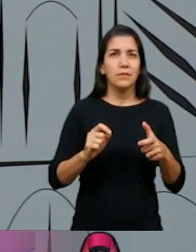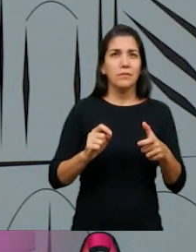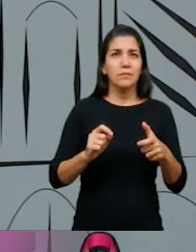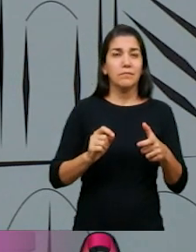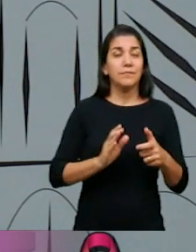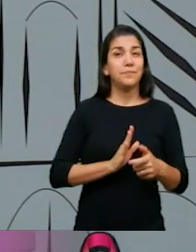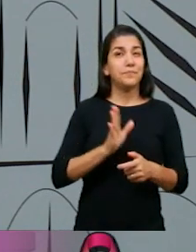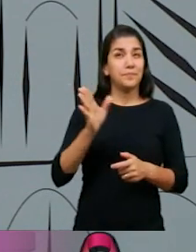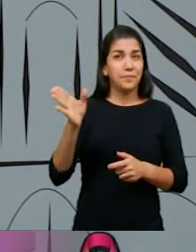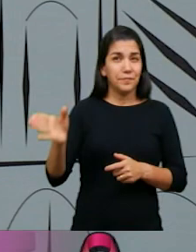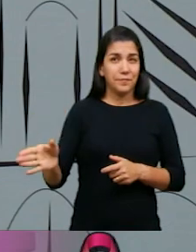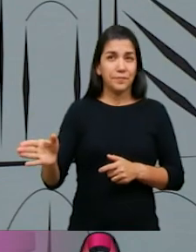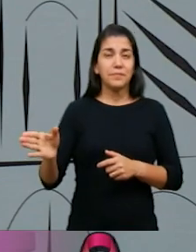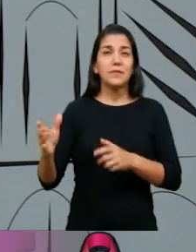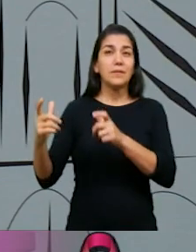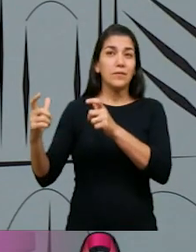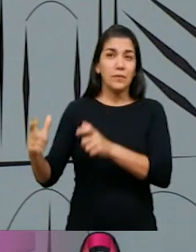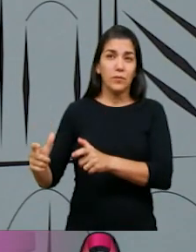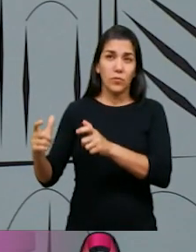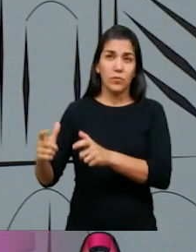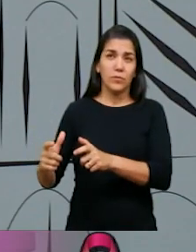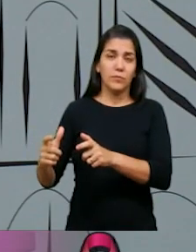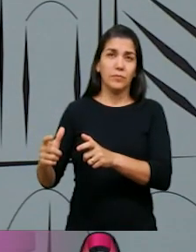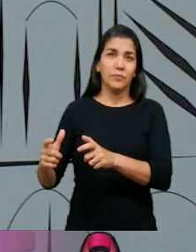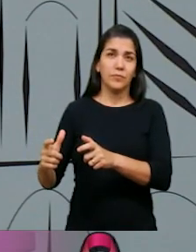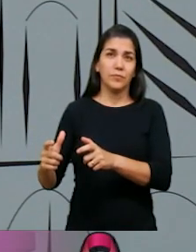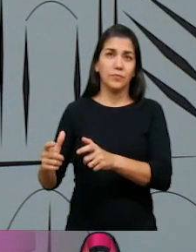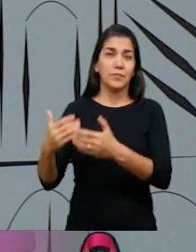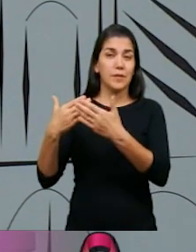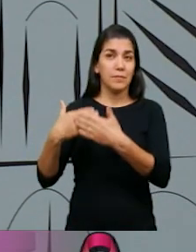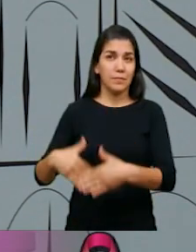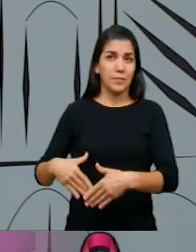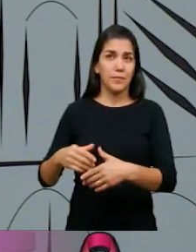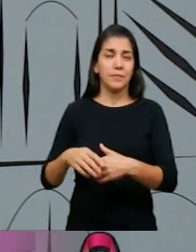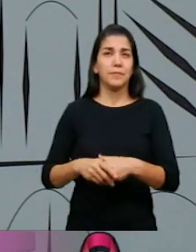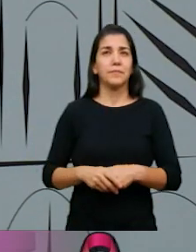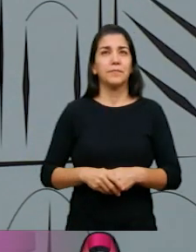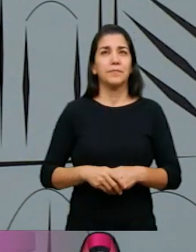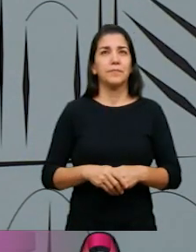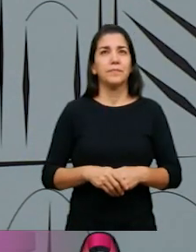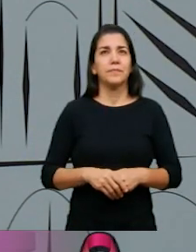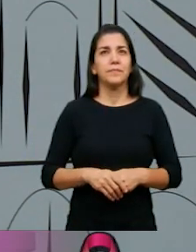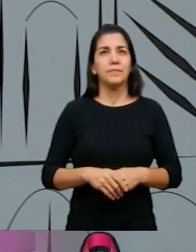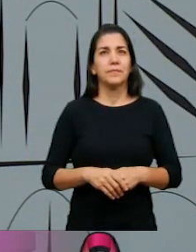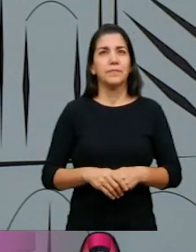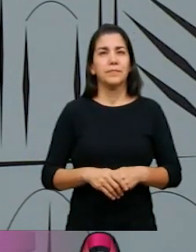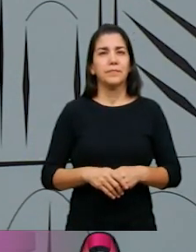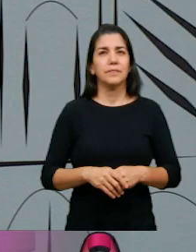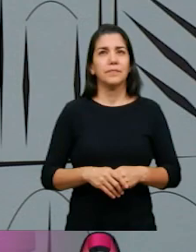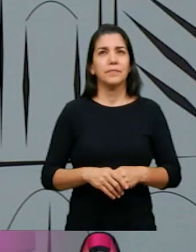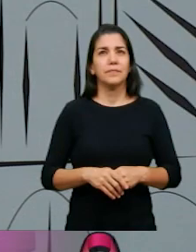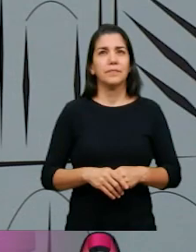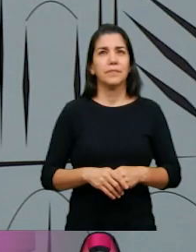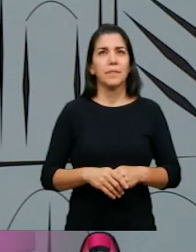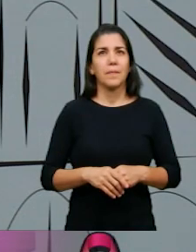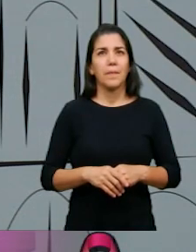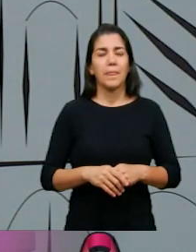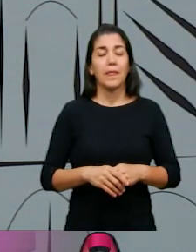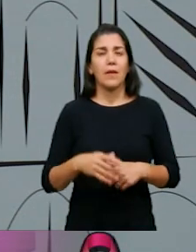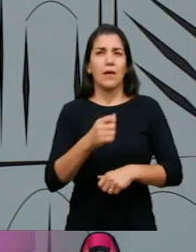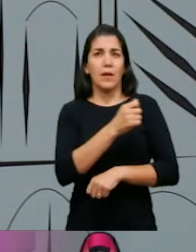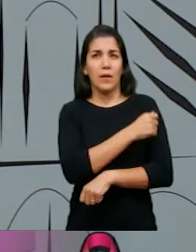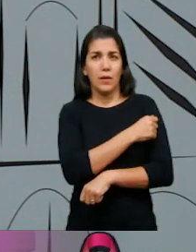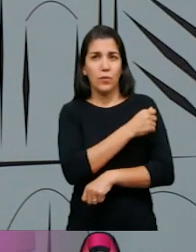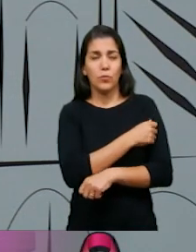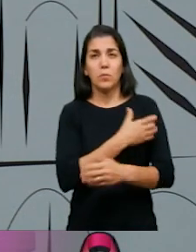prova. E uma prova tão importante como essa, ninguém, nenhuma pessoa pode deixar de fazer porque não